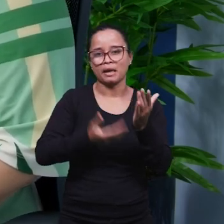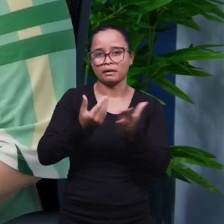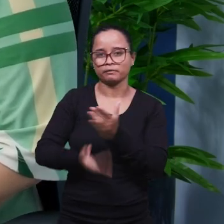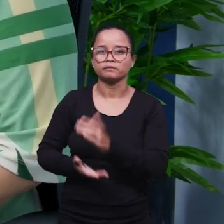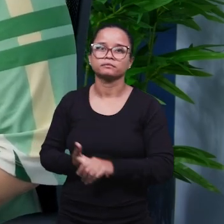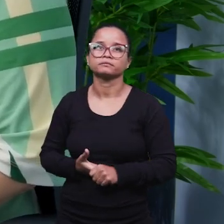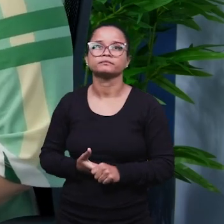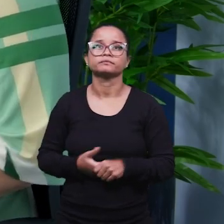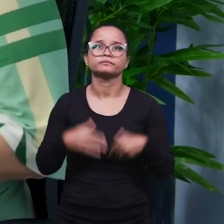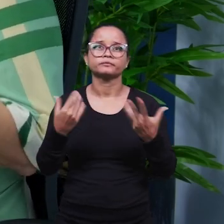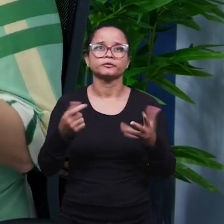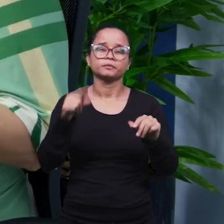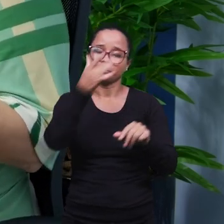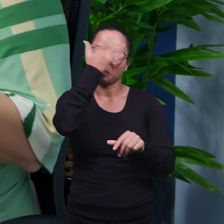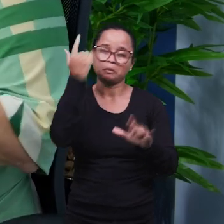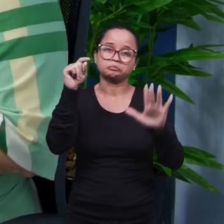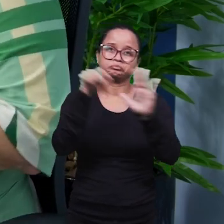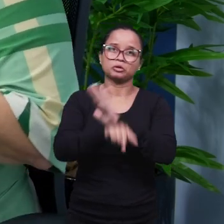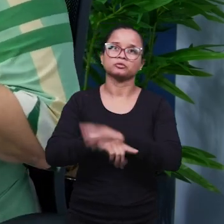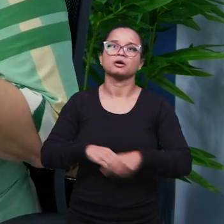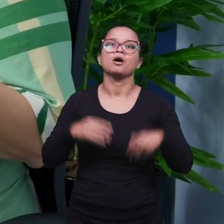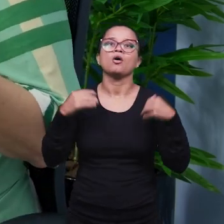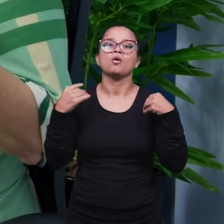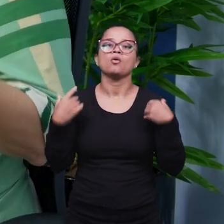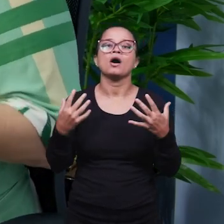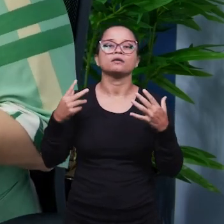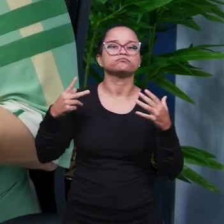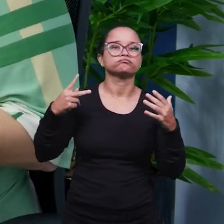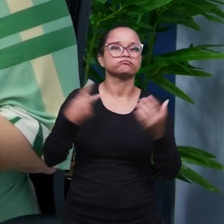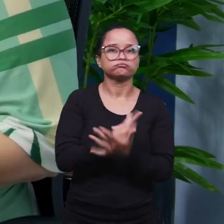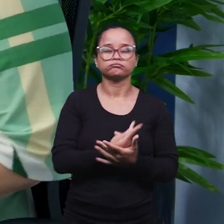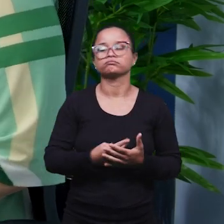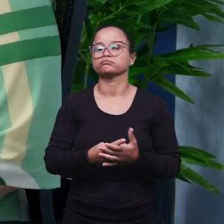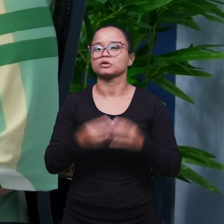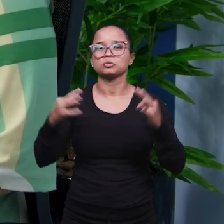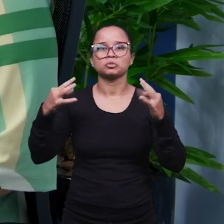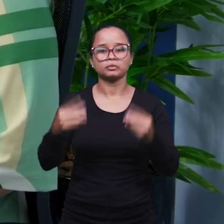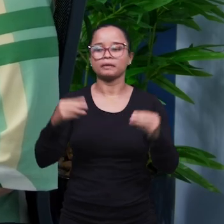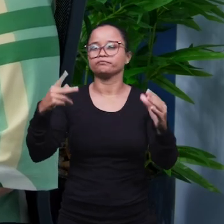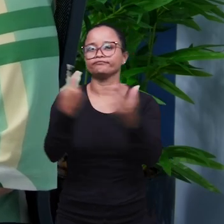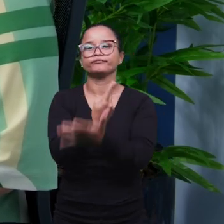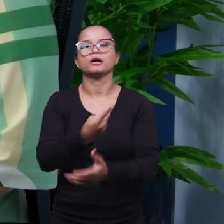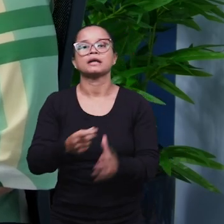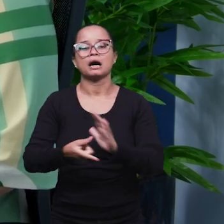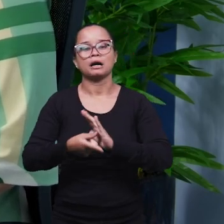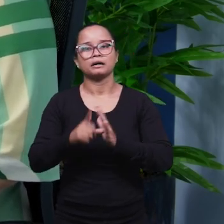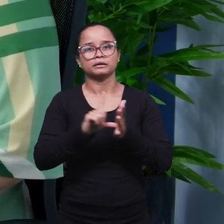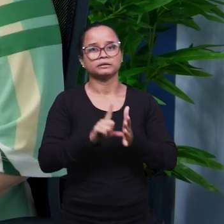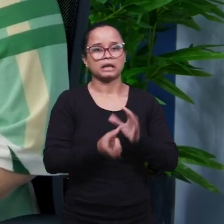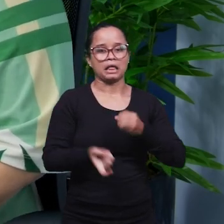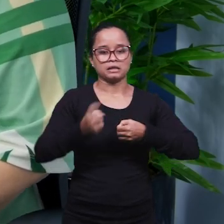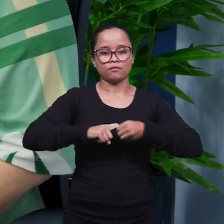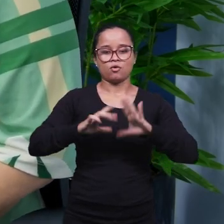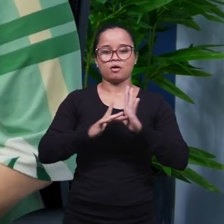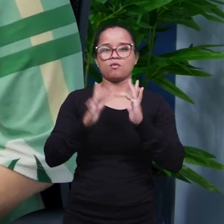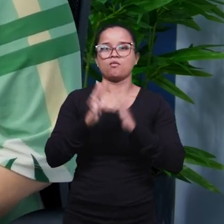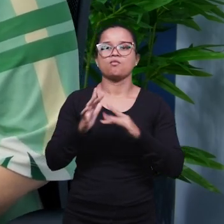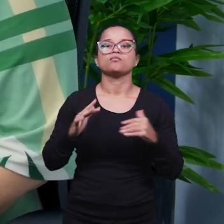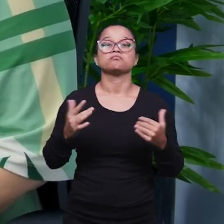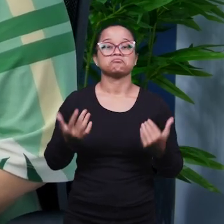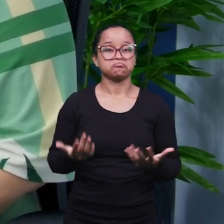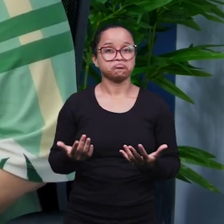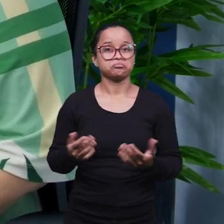Olha, alguém perguntou, né? Os discípulos perguntaram, quais são os acontecimentos que acontecerão antes da volta de